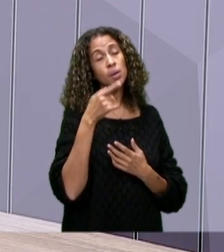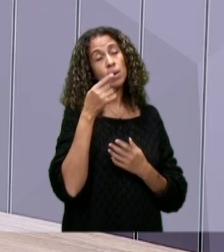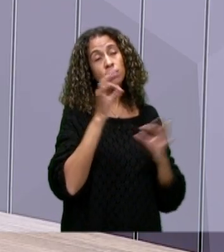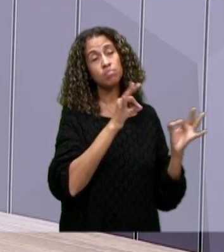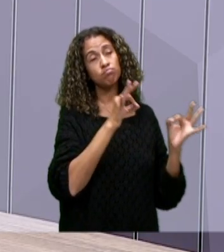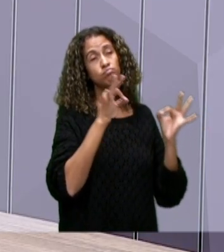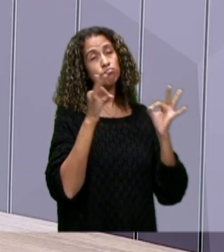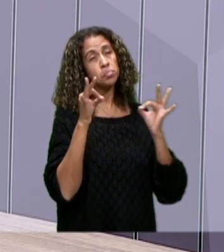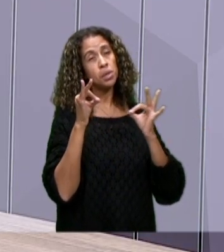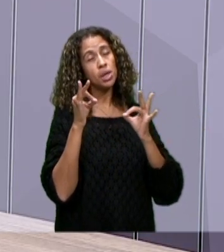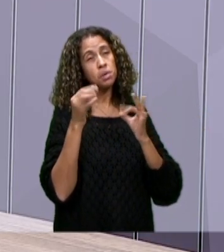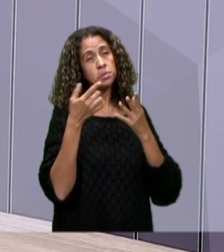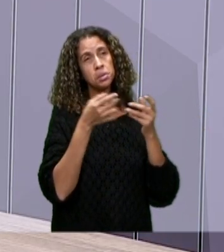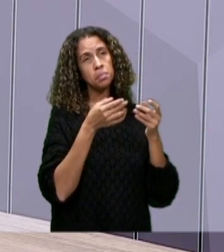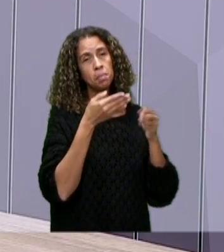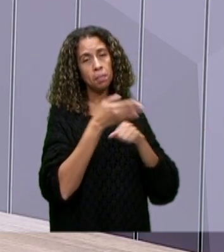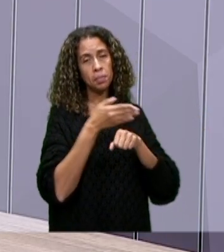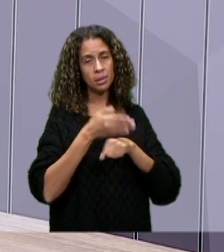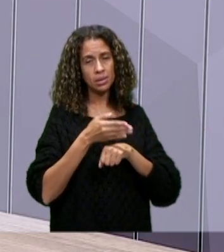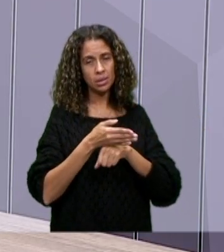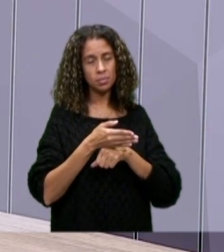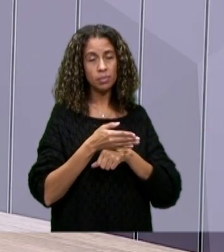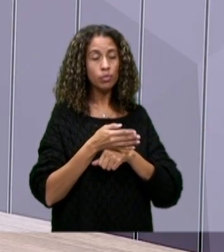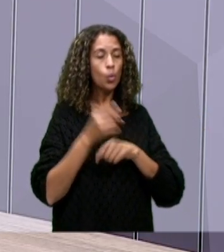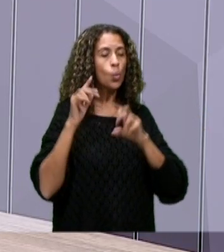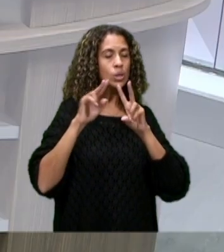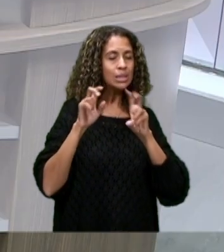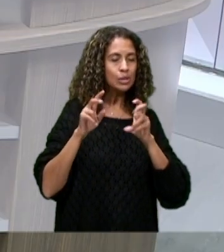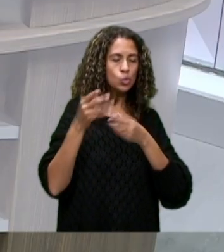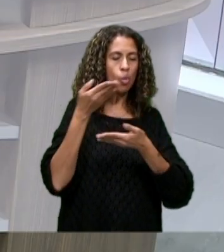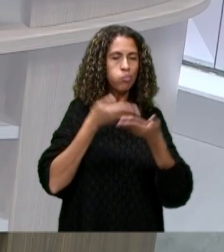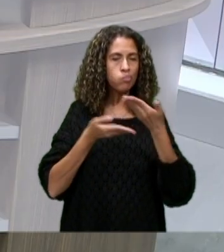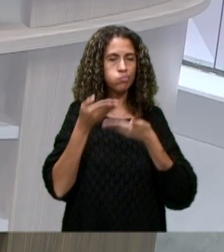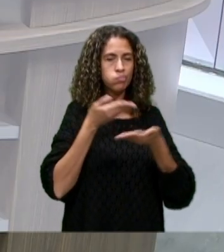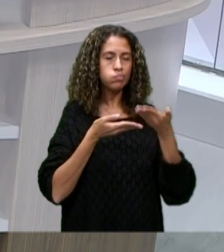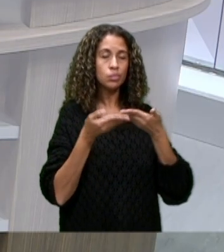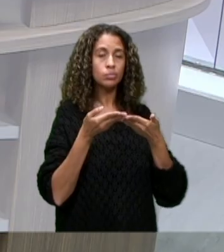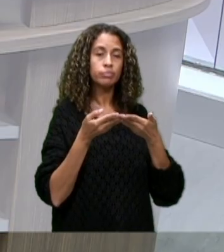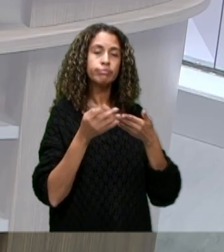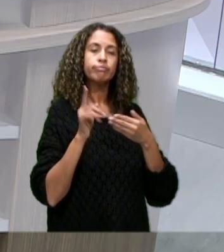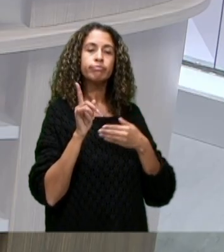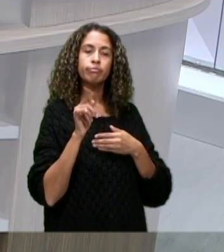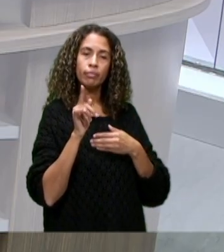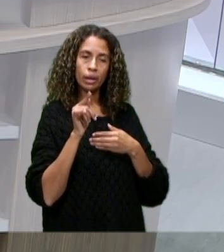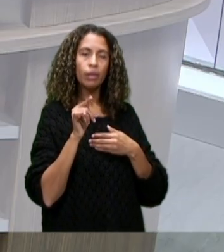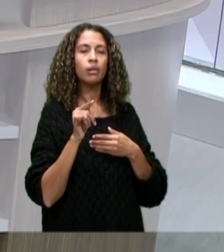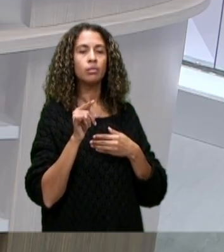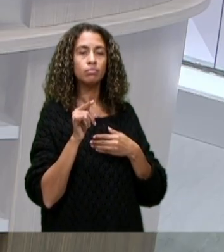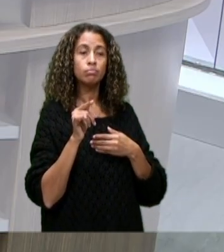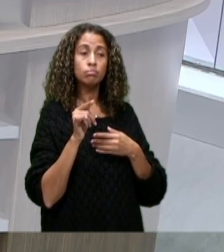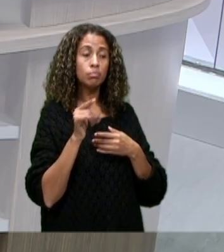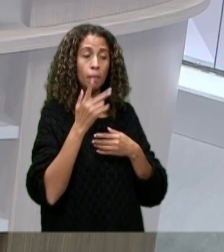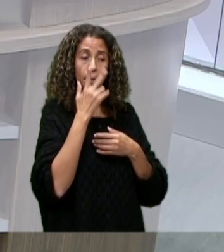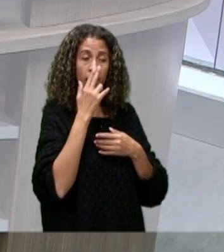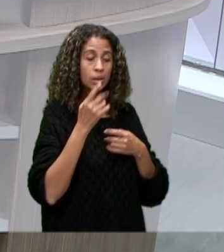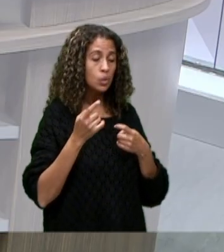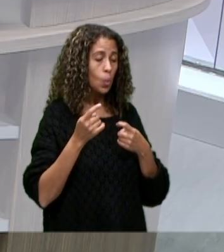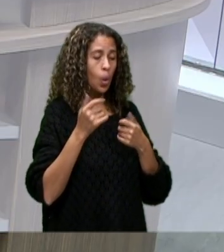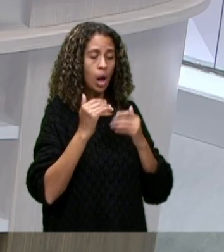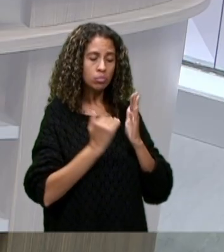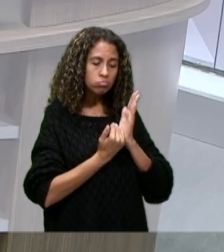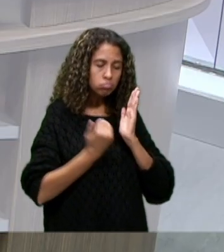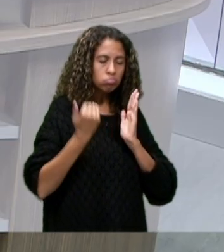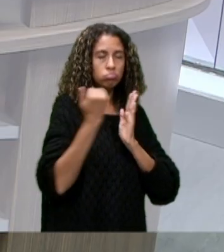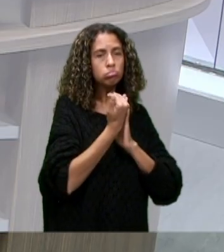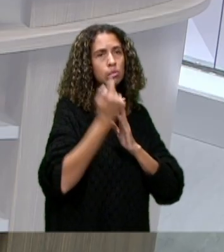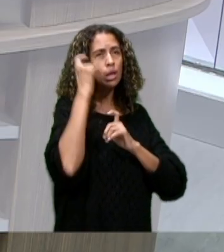vê o que eles tratam, são quase adultos no tipo de